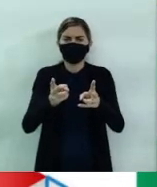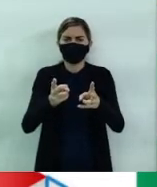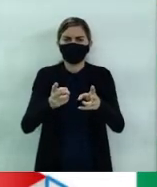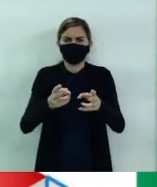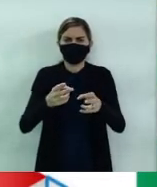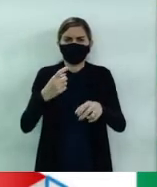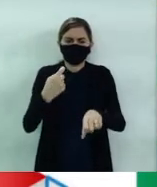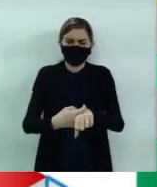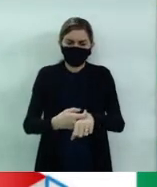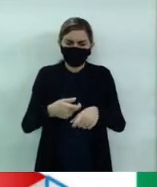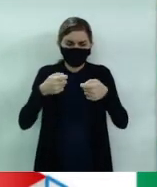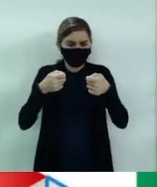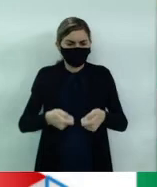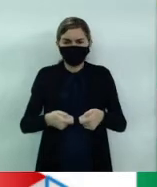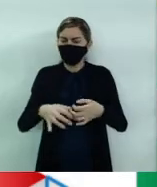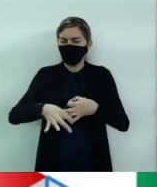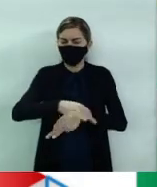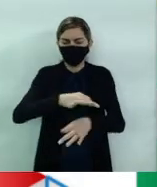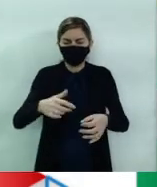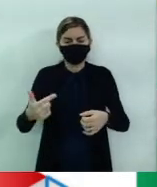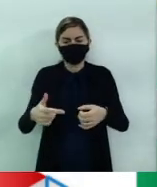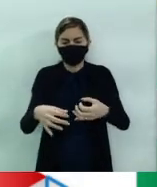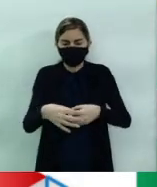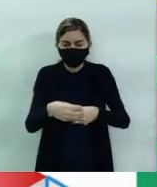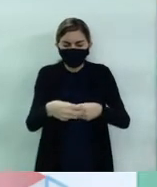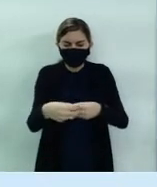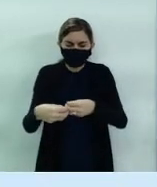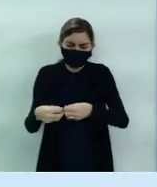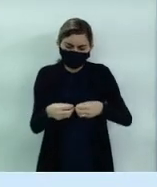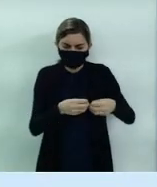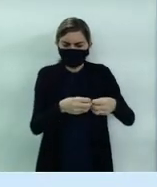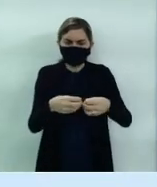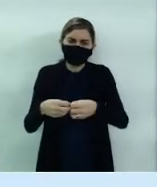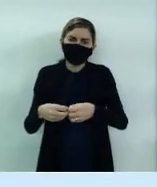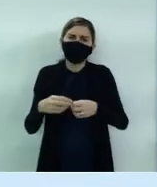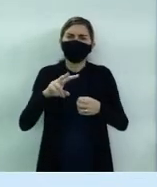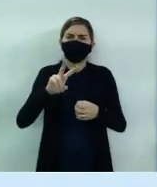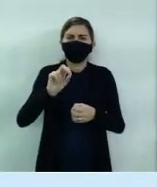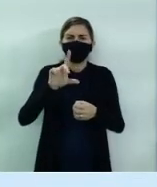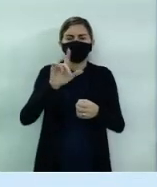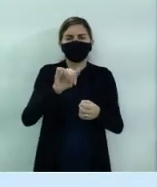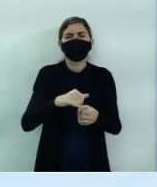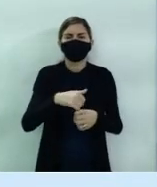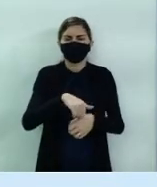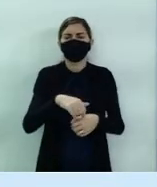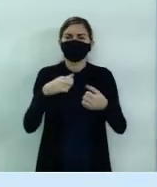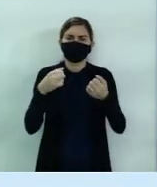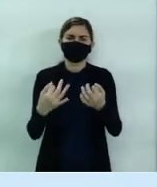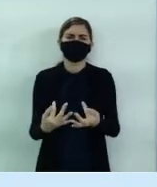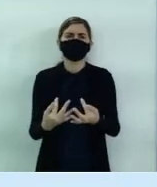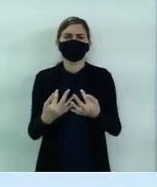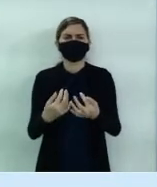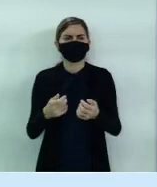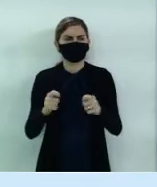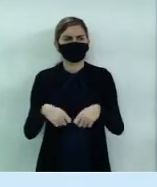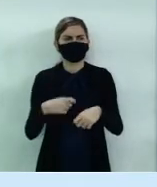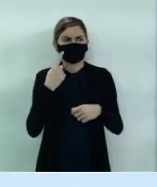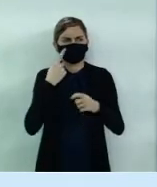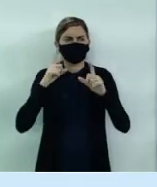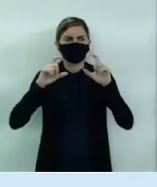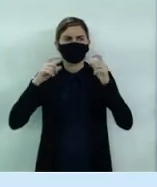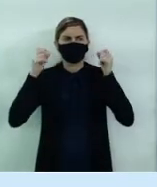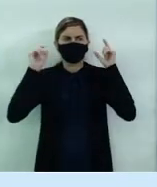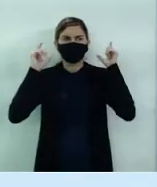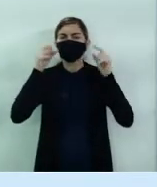posição fixas. Por isso o volume que vai formar eles são bem definidos. Aí eu coloquei a imagem, né,